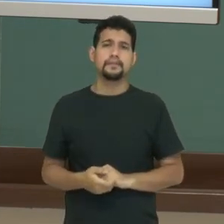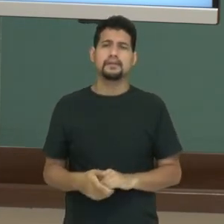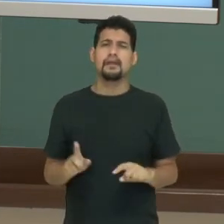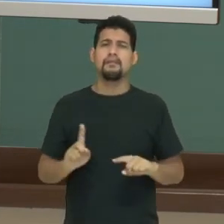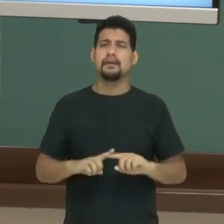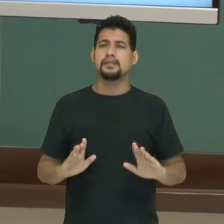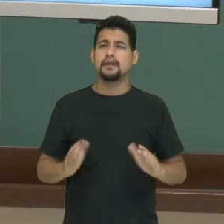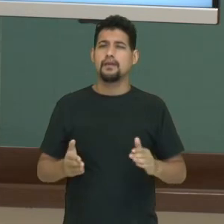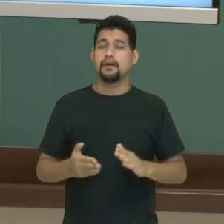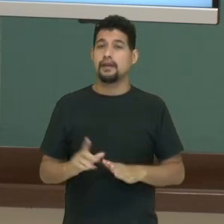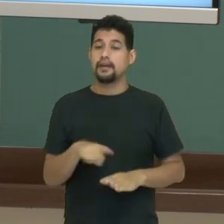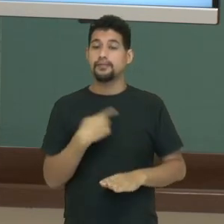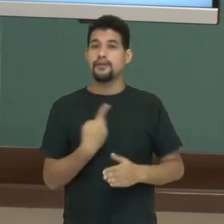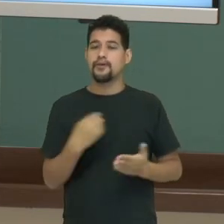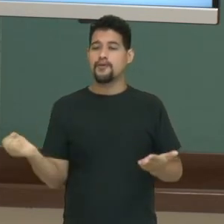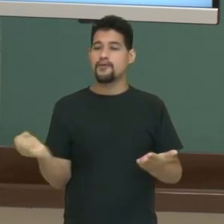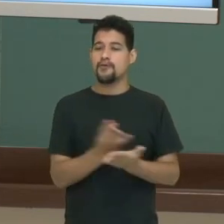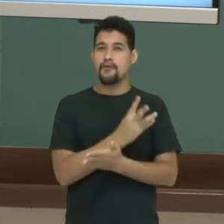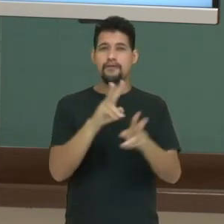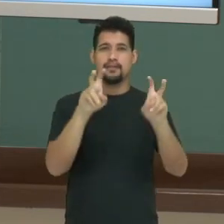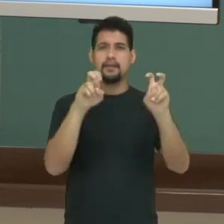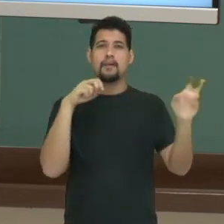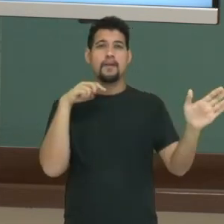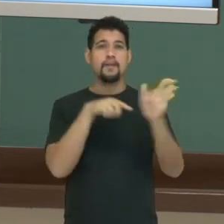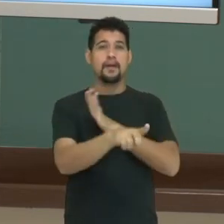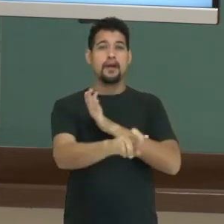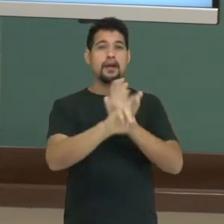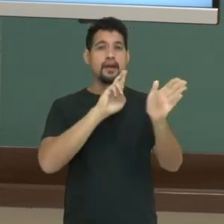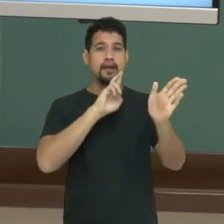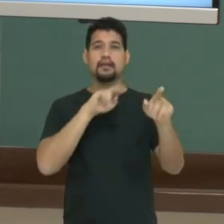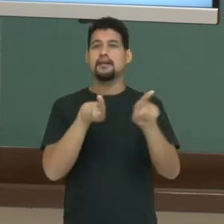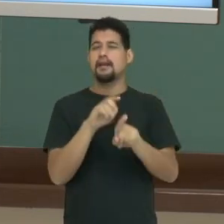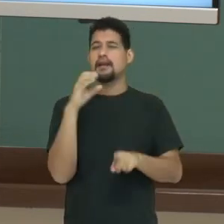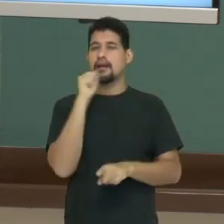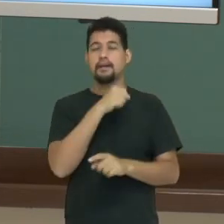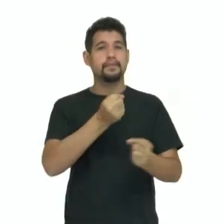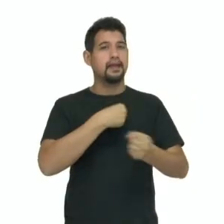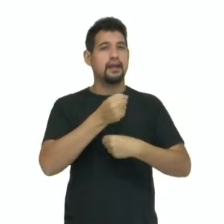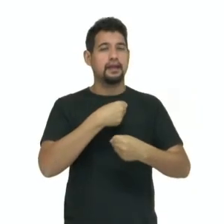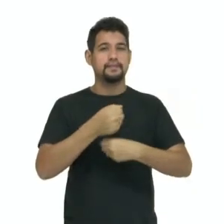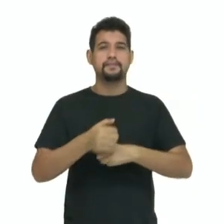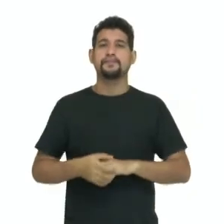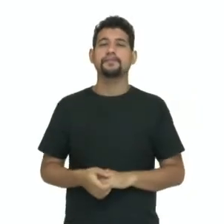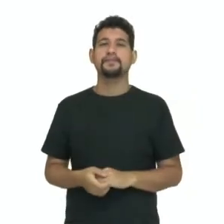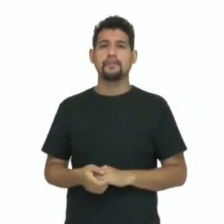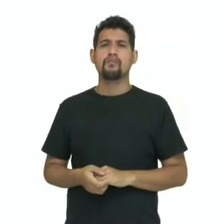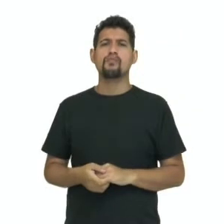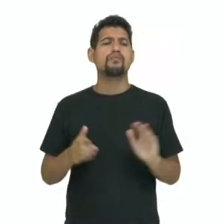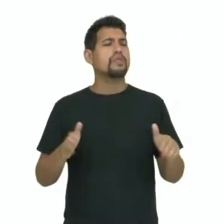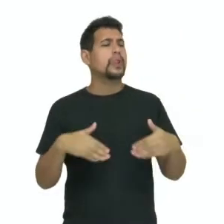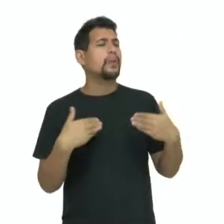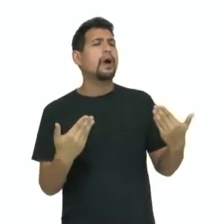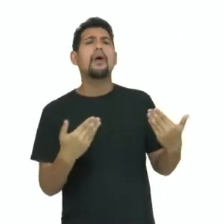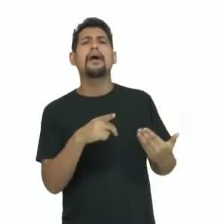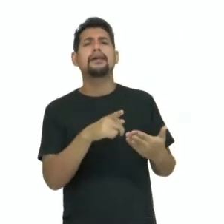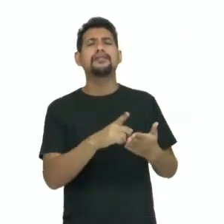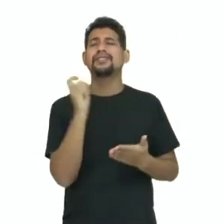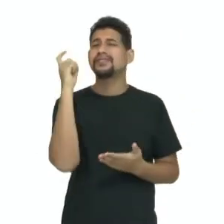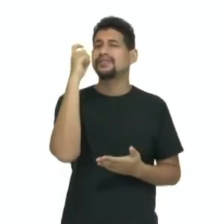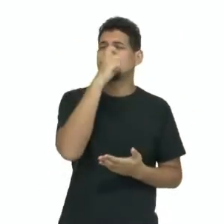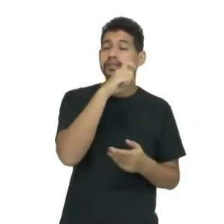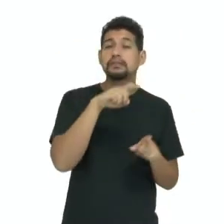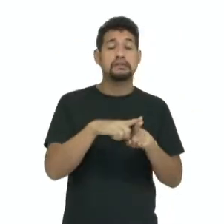Agora, vamos a um novo trecho, uma pergunta e uma resposta desta entrevista. Quais são as